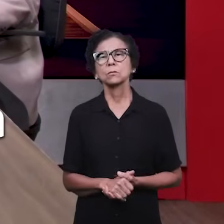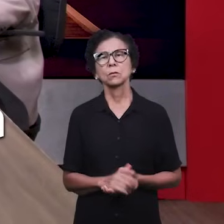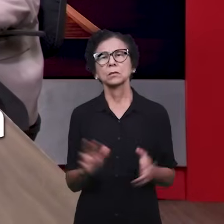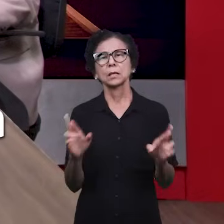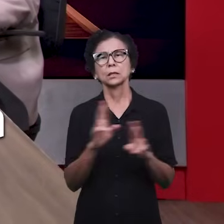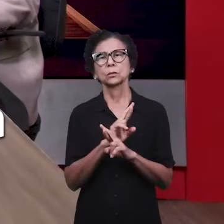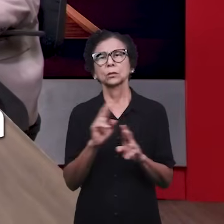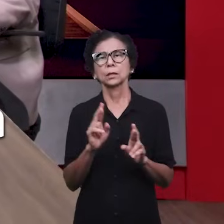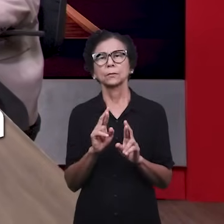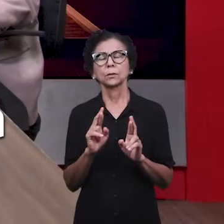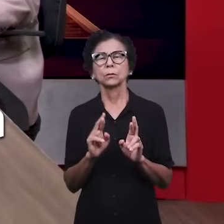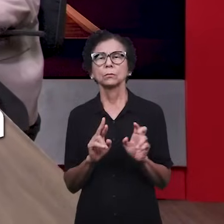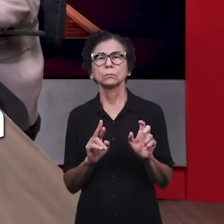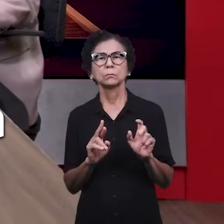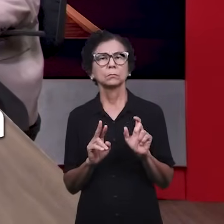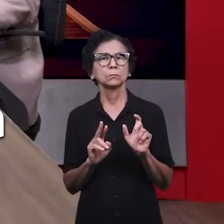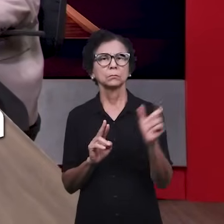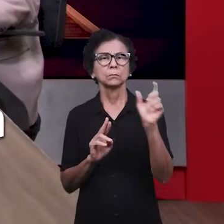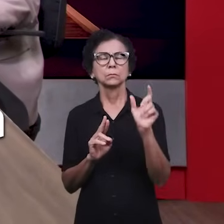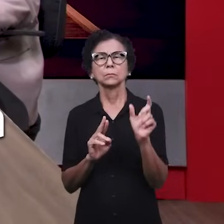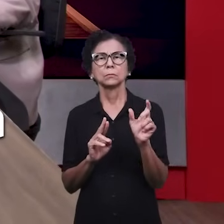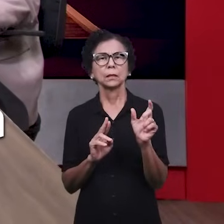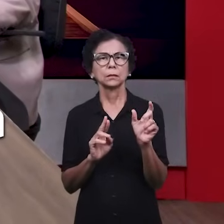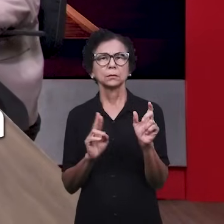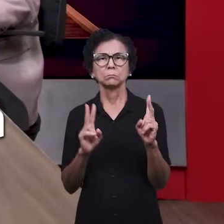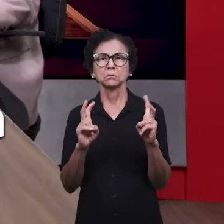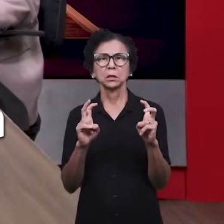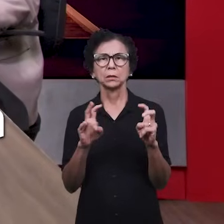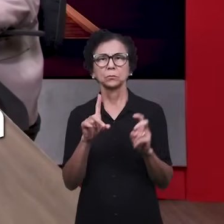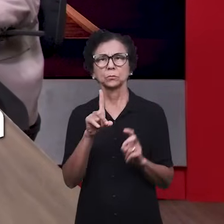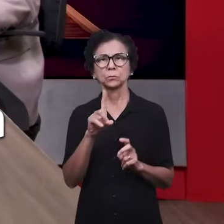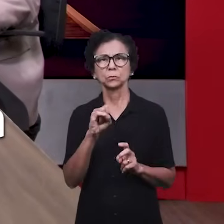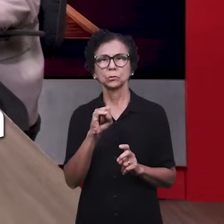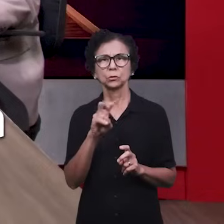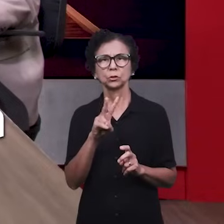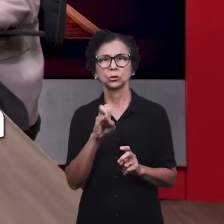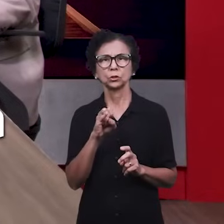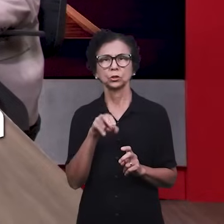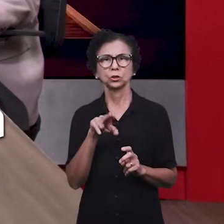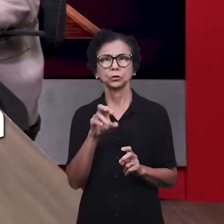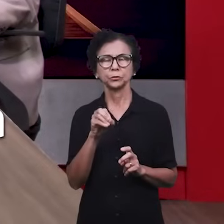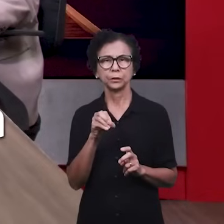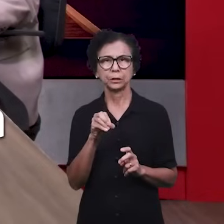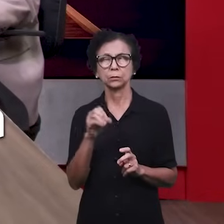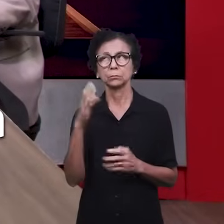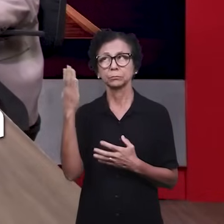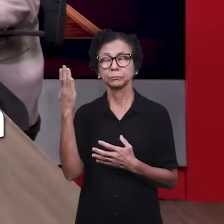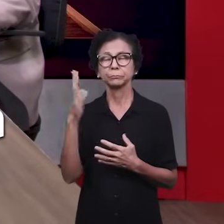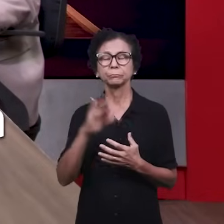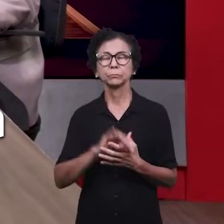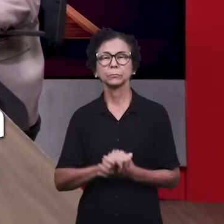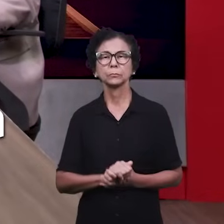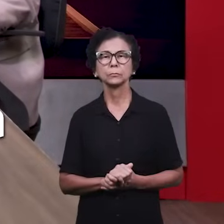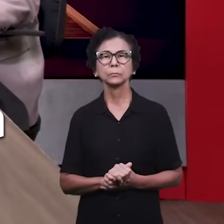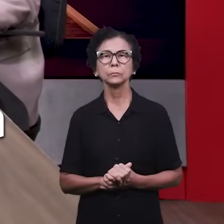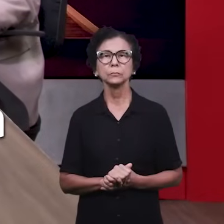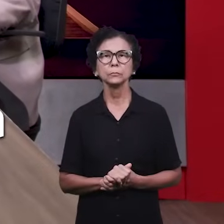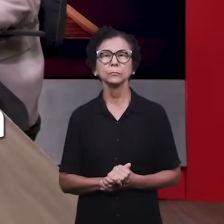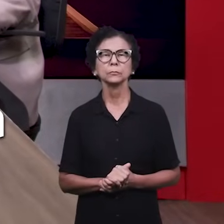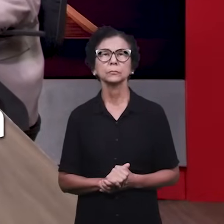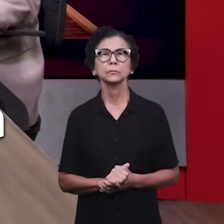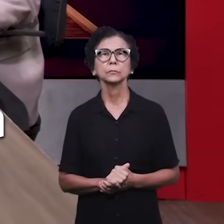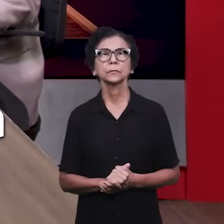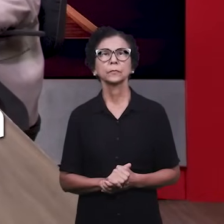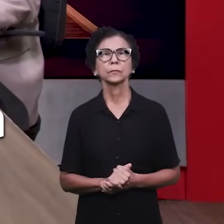né? Então, vamos observar o seguinte, que quando ele trouxe a reinterpretação em cima desses dois,